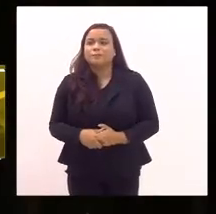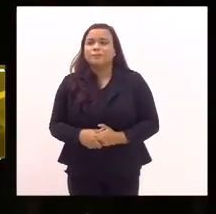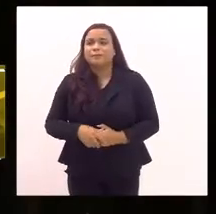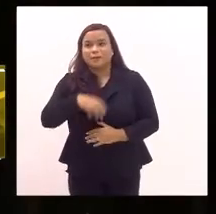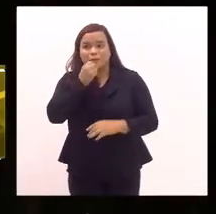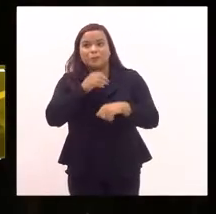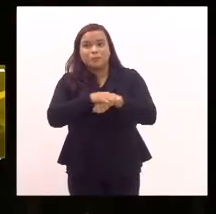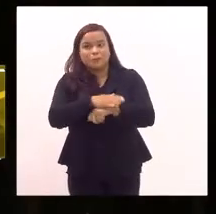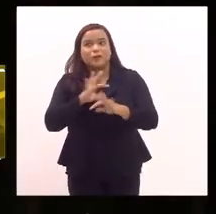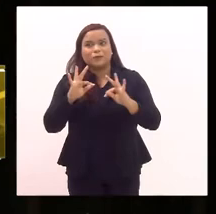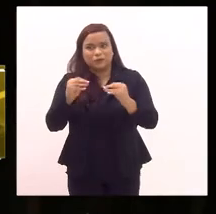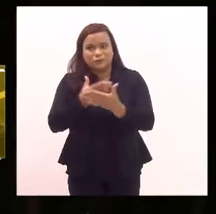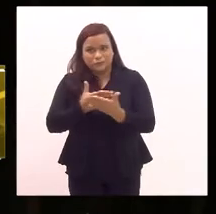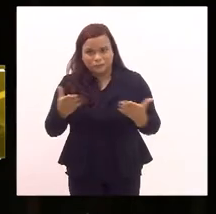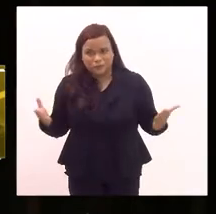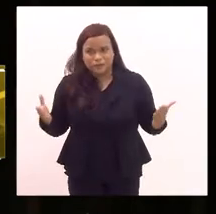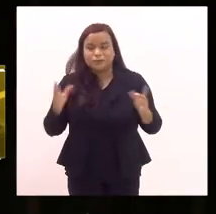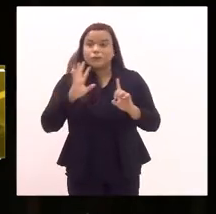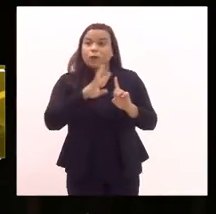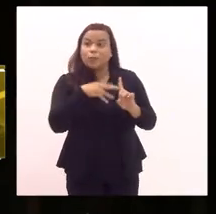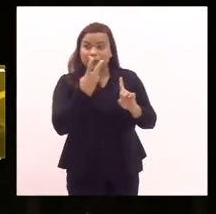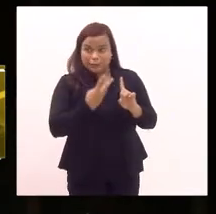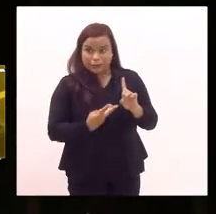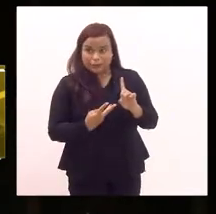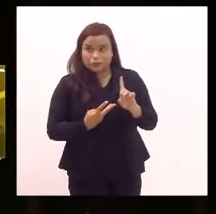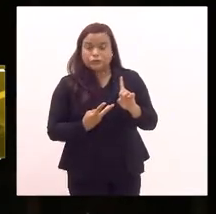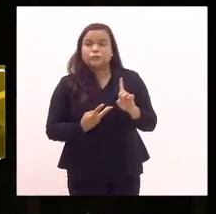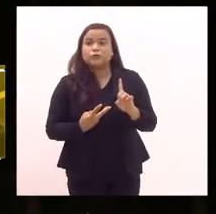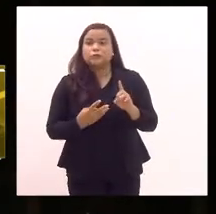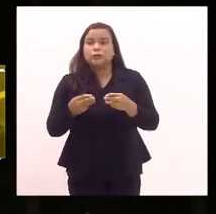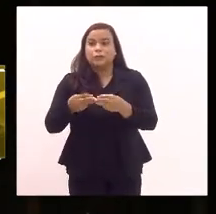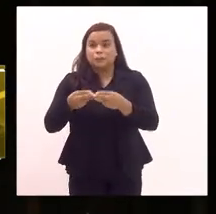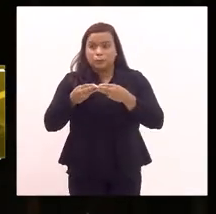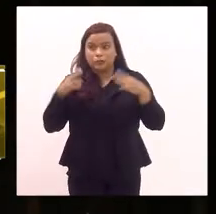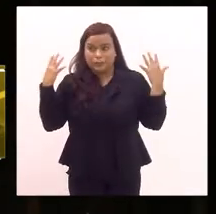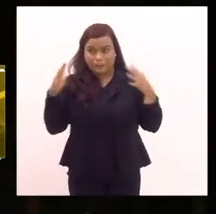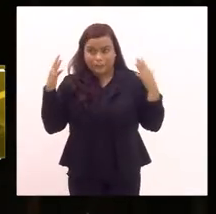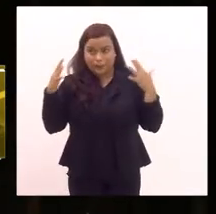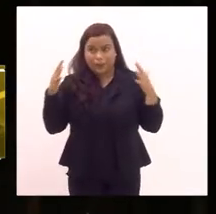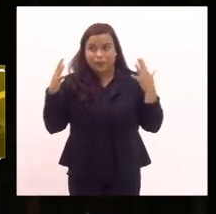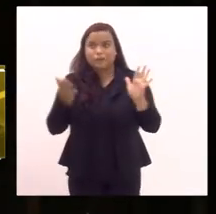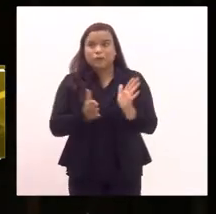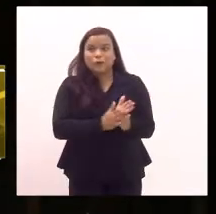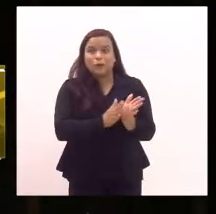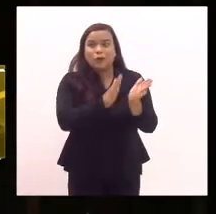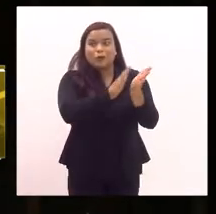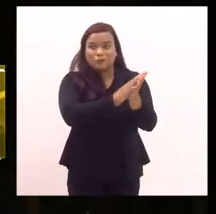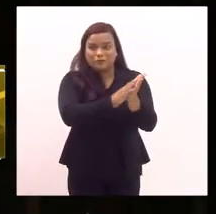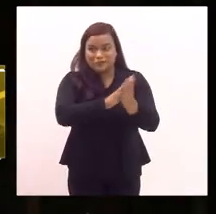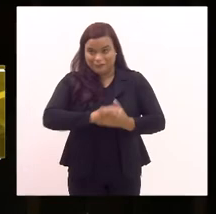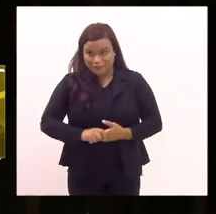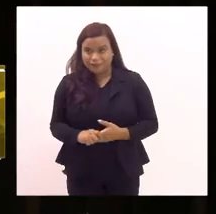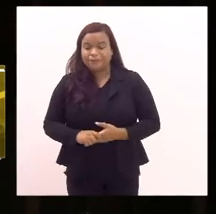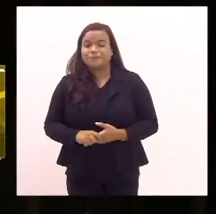Boa noite a todos. Homenageados, comoções de aplauso, louvor e congratulações.